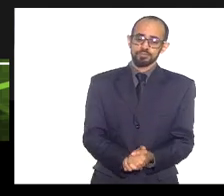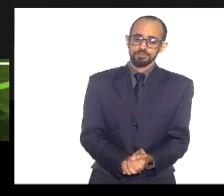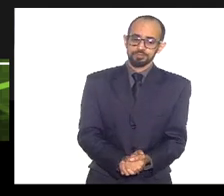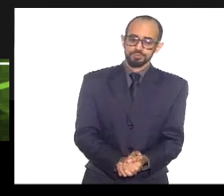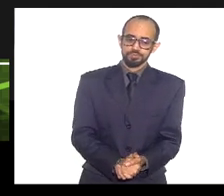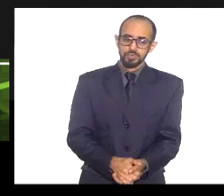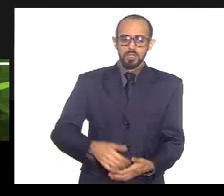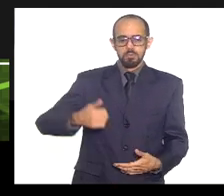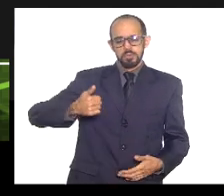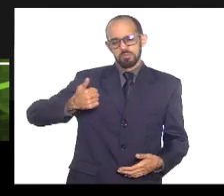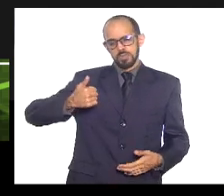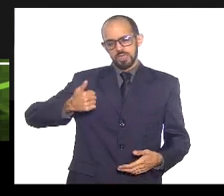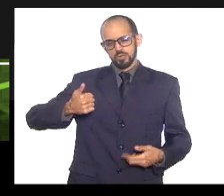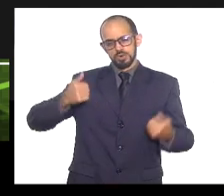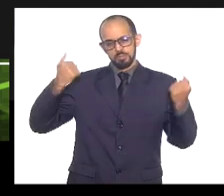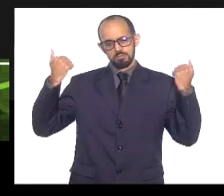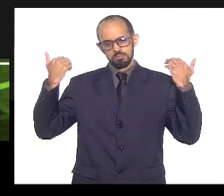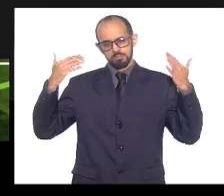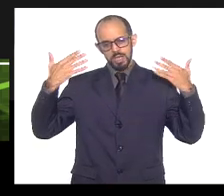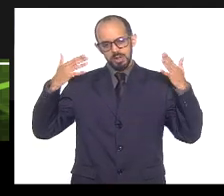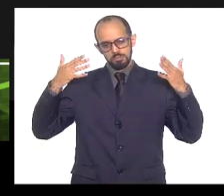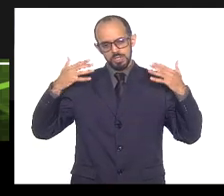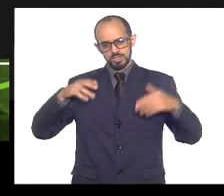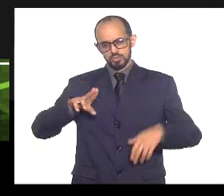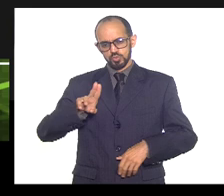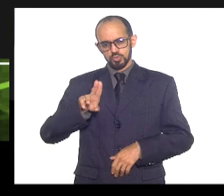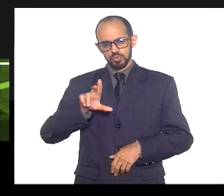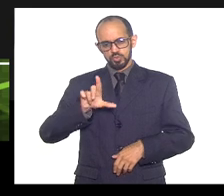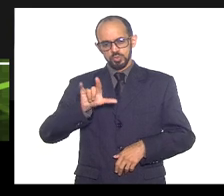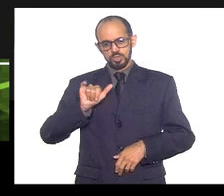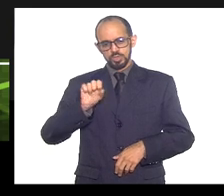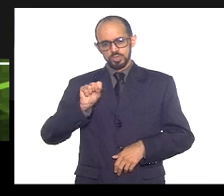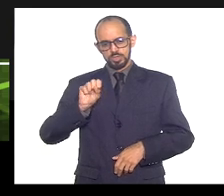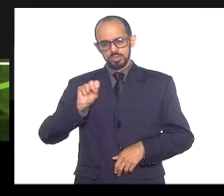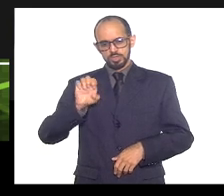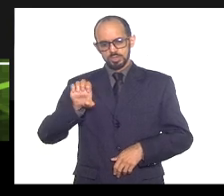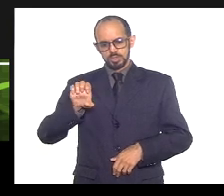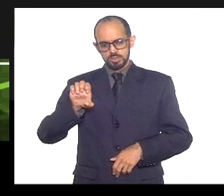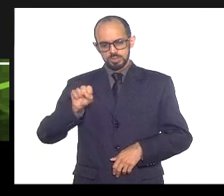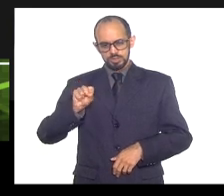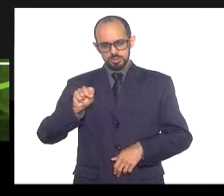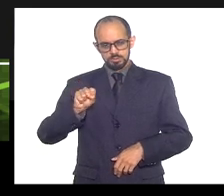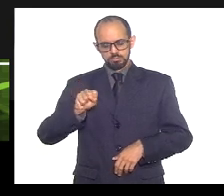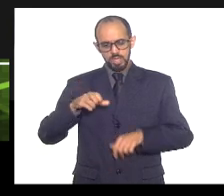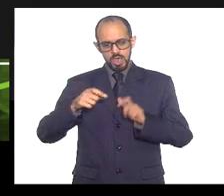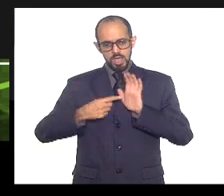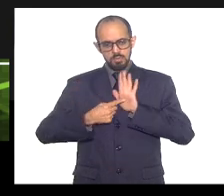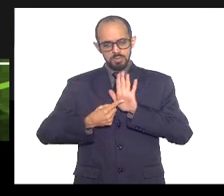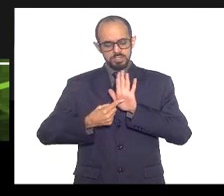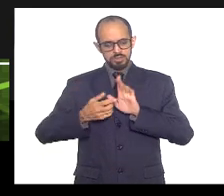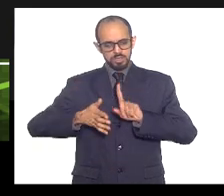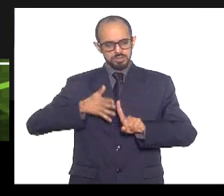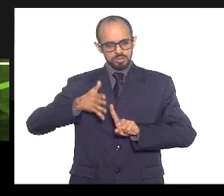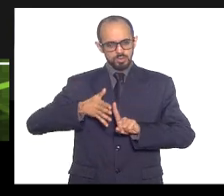em primeiro lugar, parabenizar o Ulisses aí pela apresentação. A Total